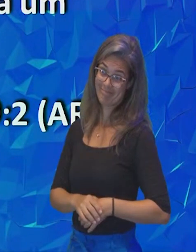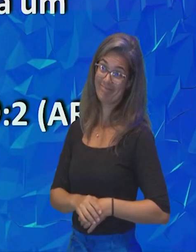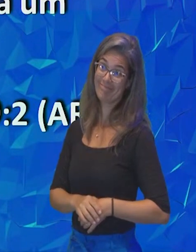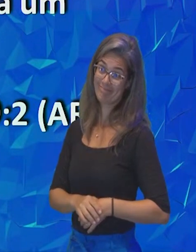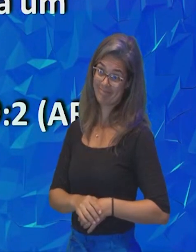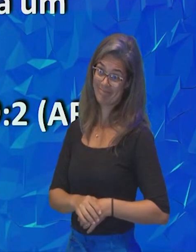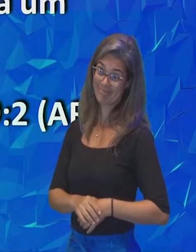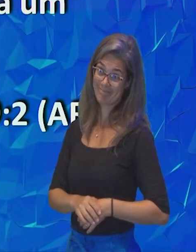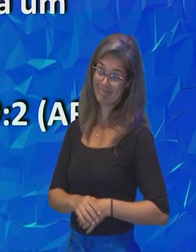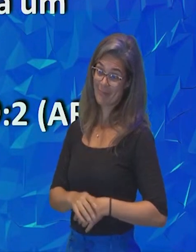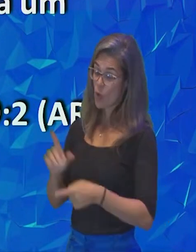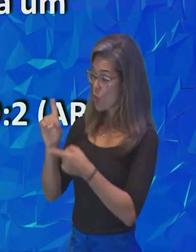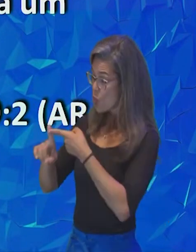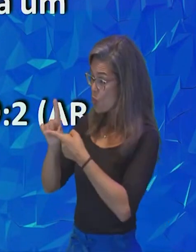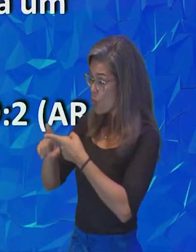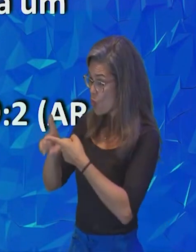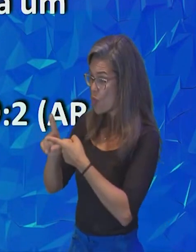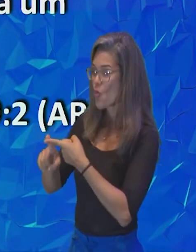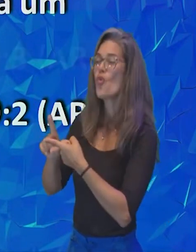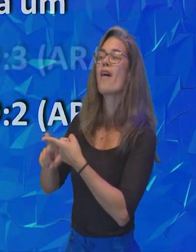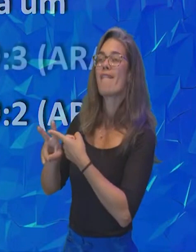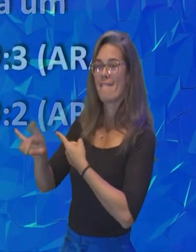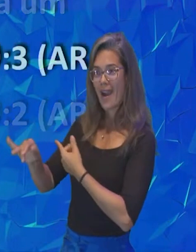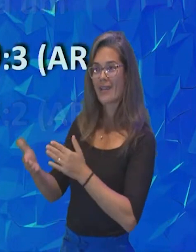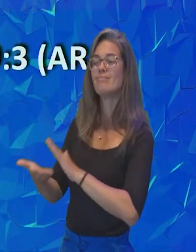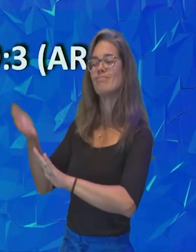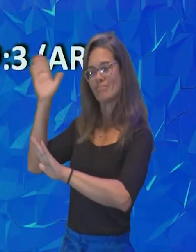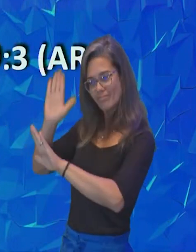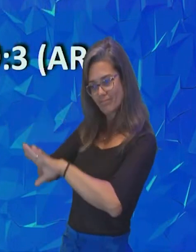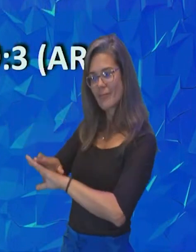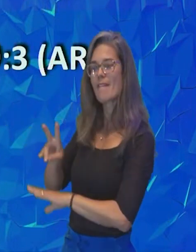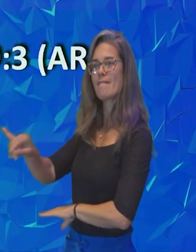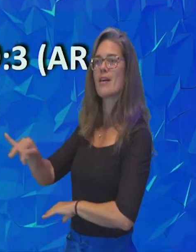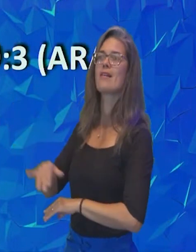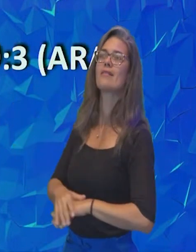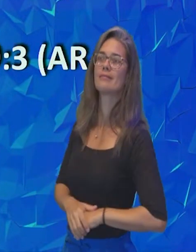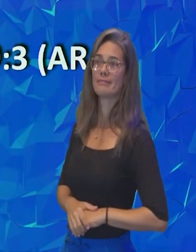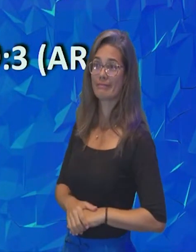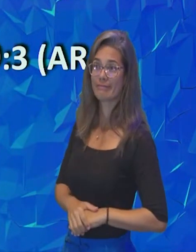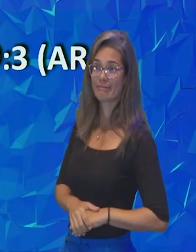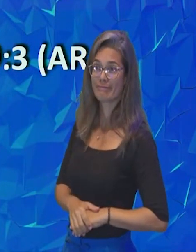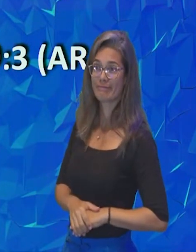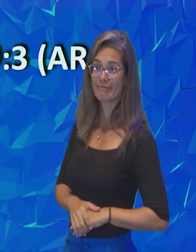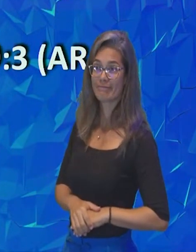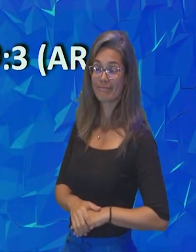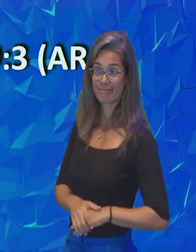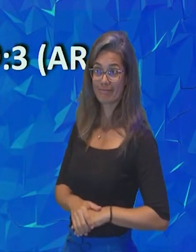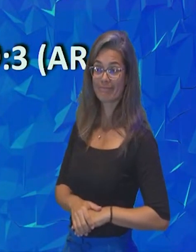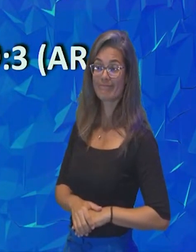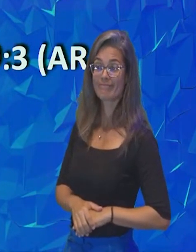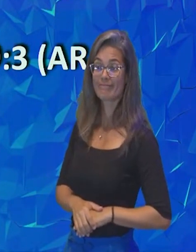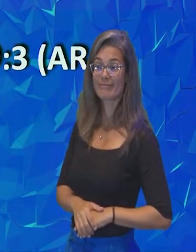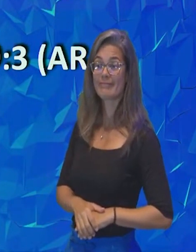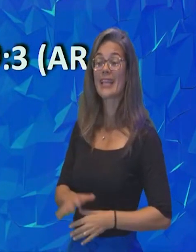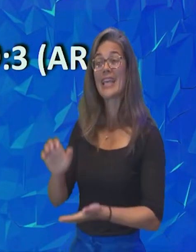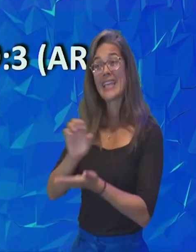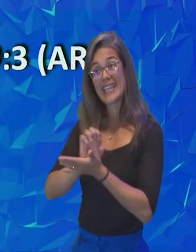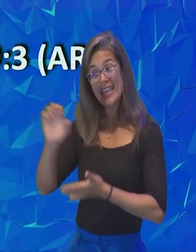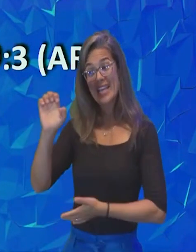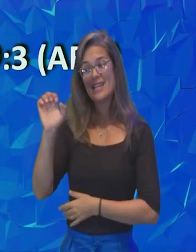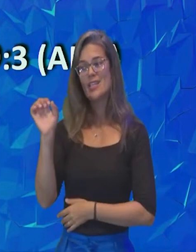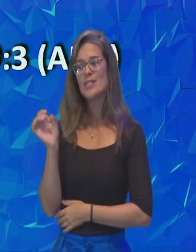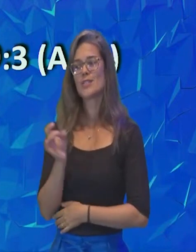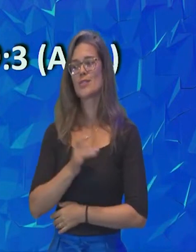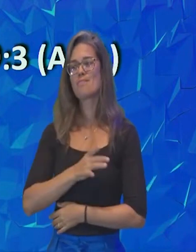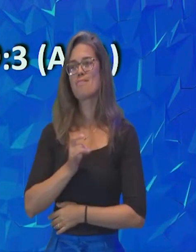queridos. Temendo, pois, Elias, vejam que coisa impressionante, Elias de Deus temeu a voz desta